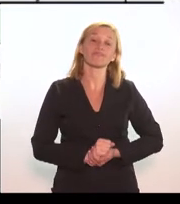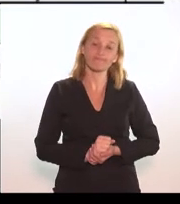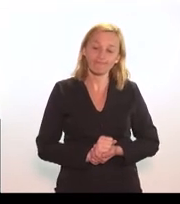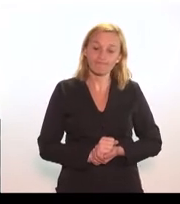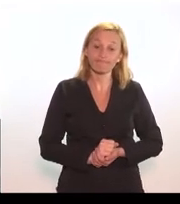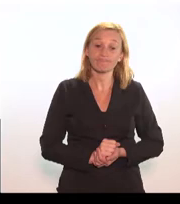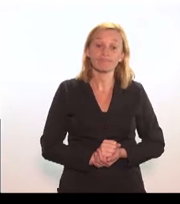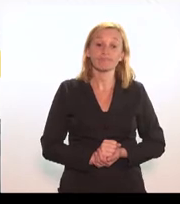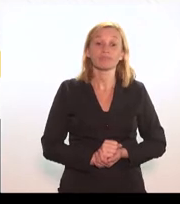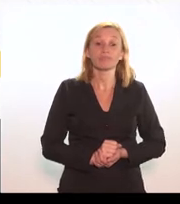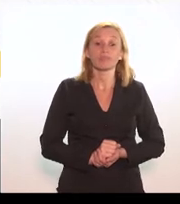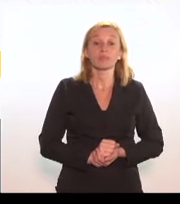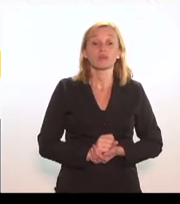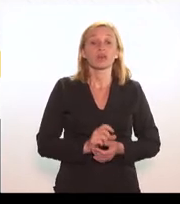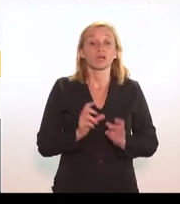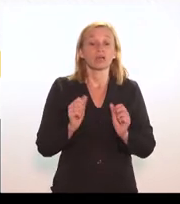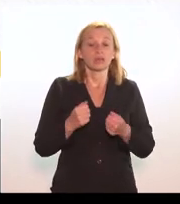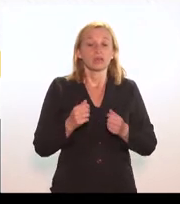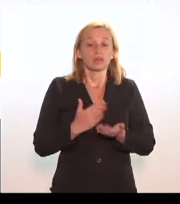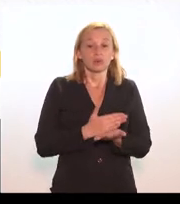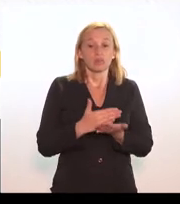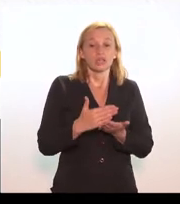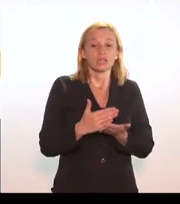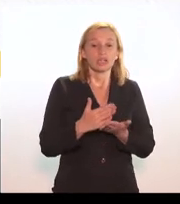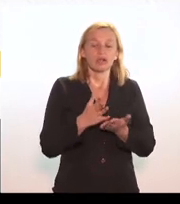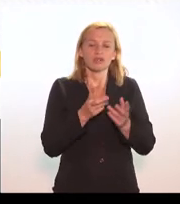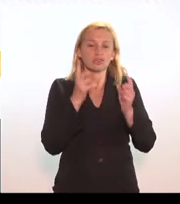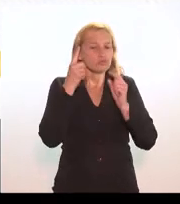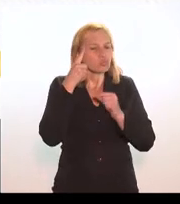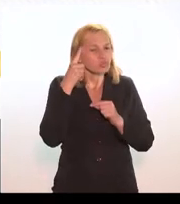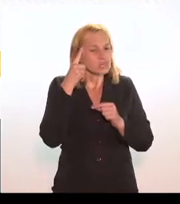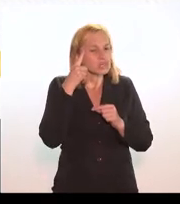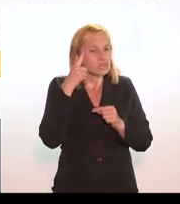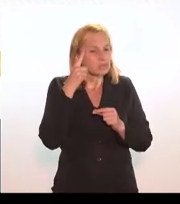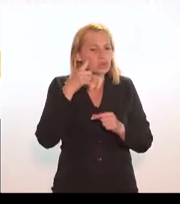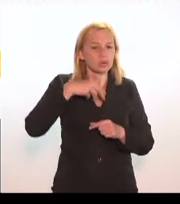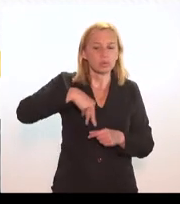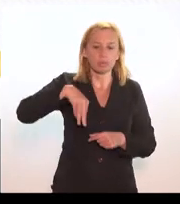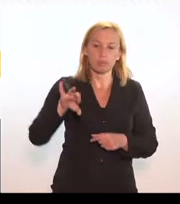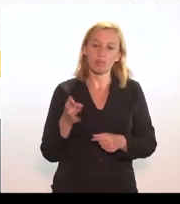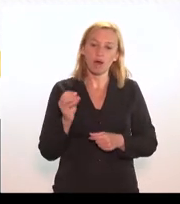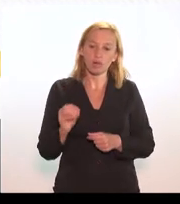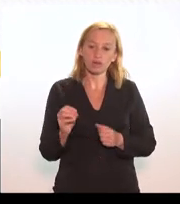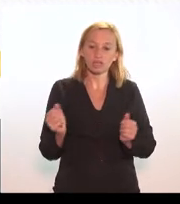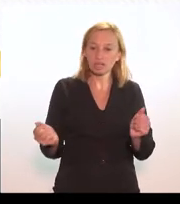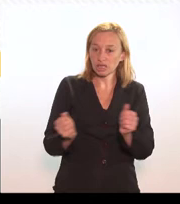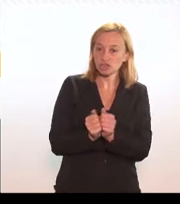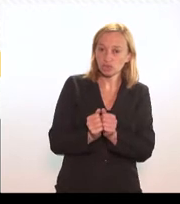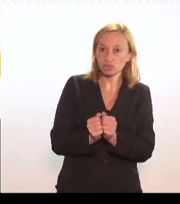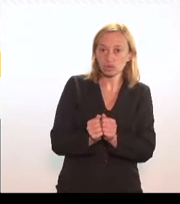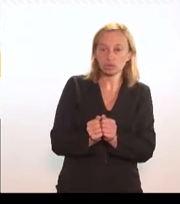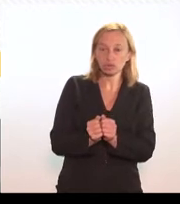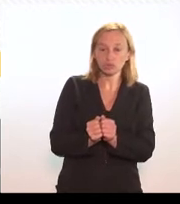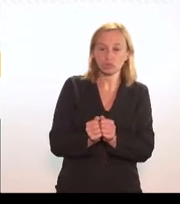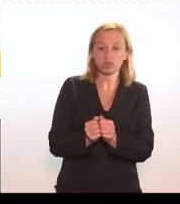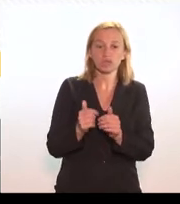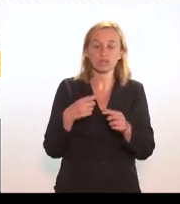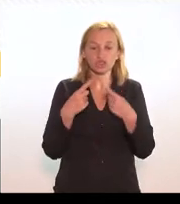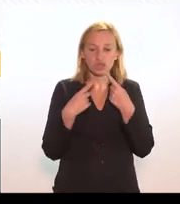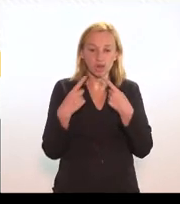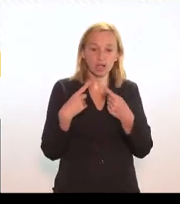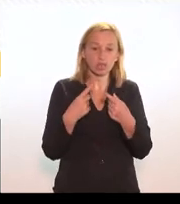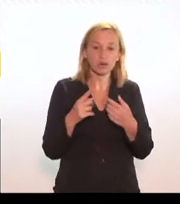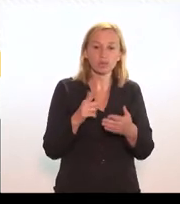E aí, a gente precisa começar a fazer algumas reflexões, e o Mauro Osório tem participado disso, em relação a como a gente